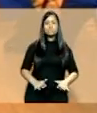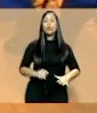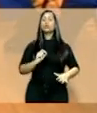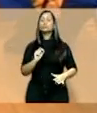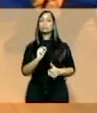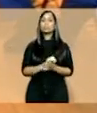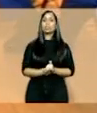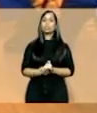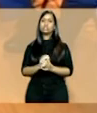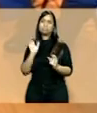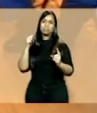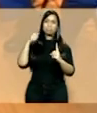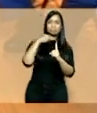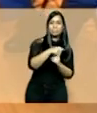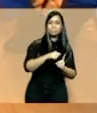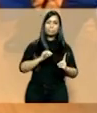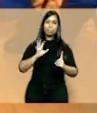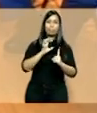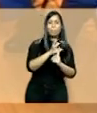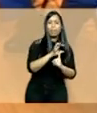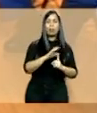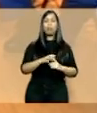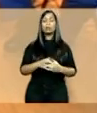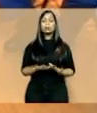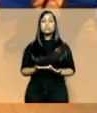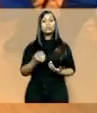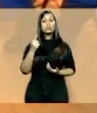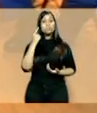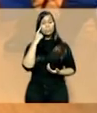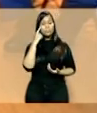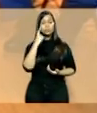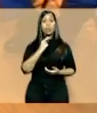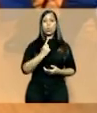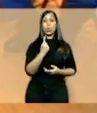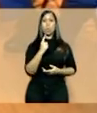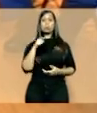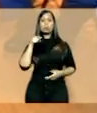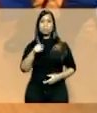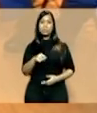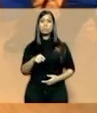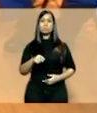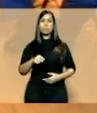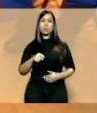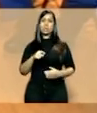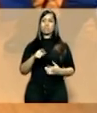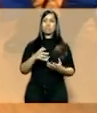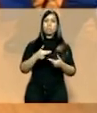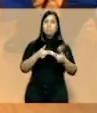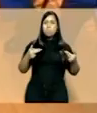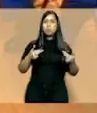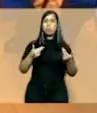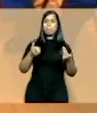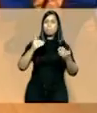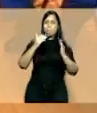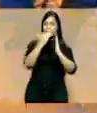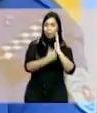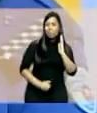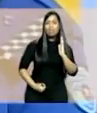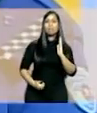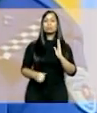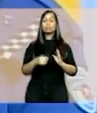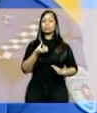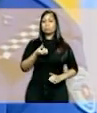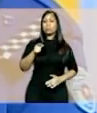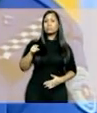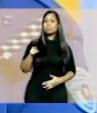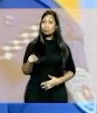agressões. Então, se você considerar, olha, 11 mil ameaças a menos, vamos por 6 mil